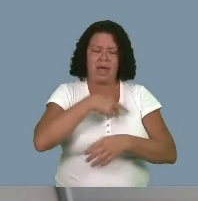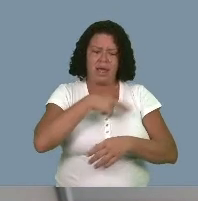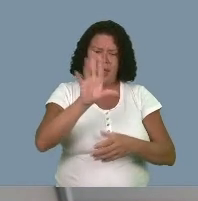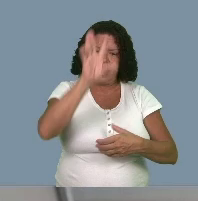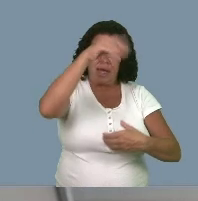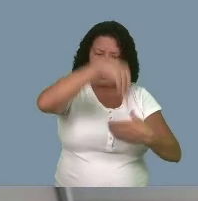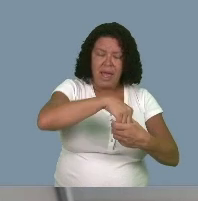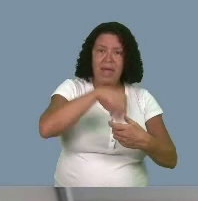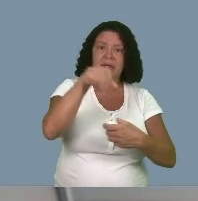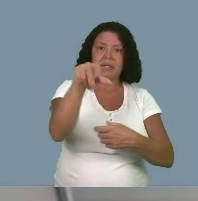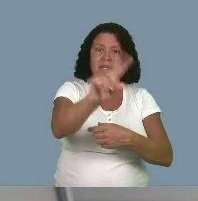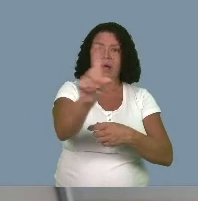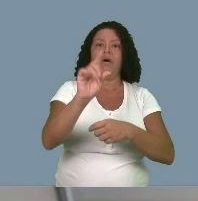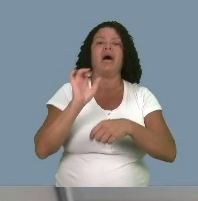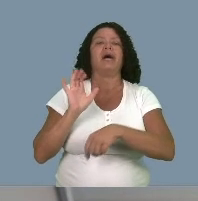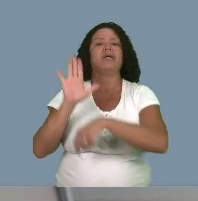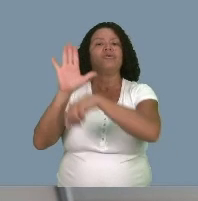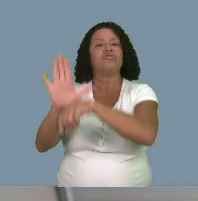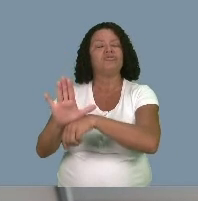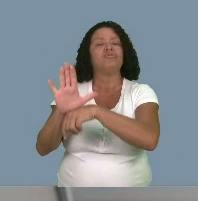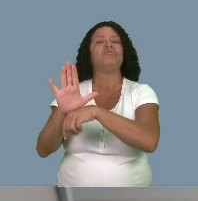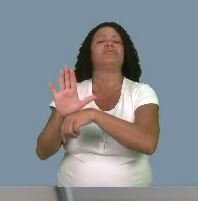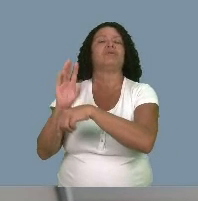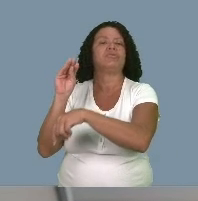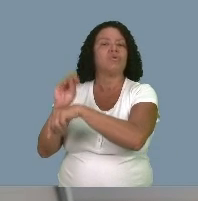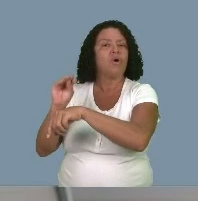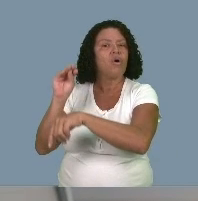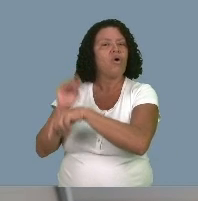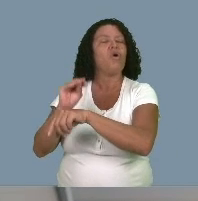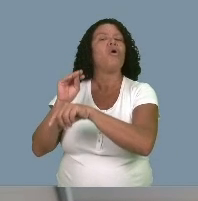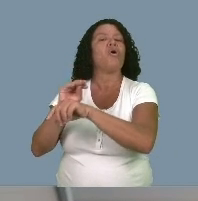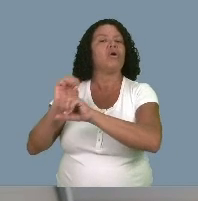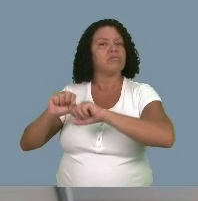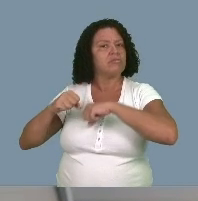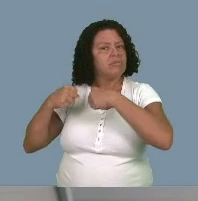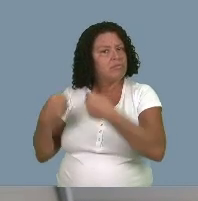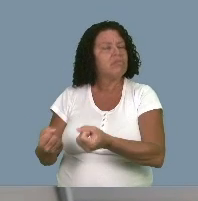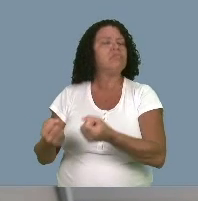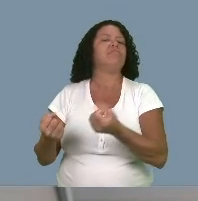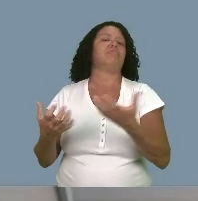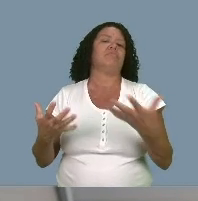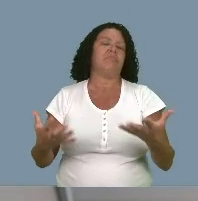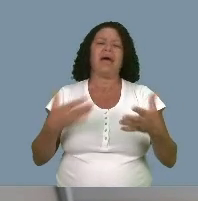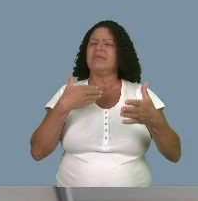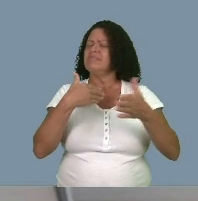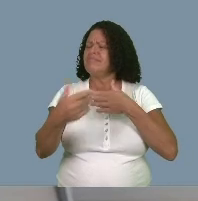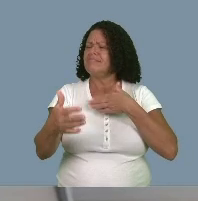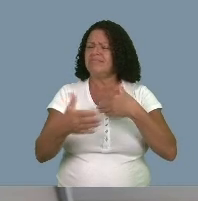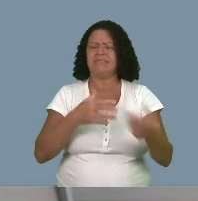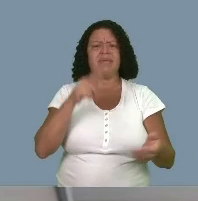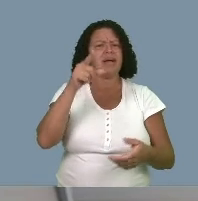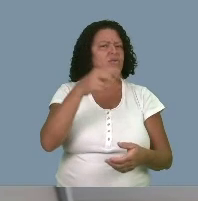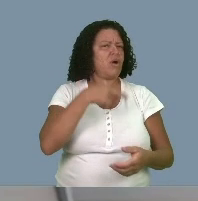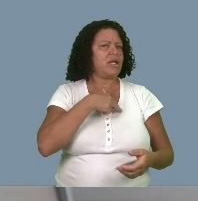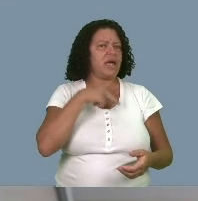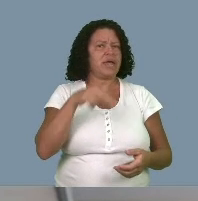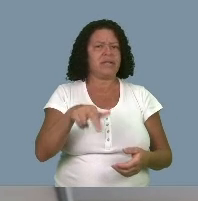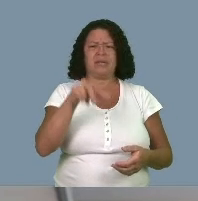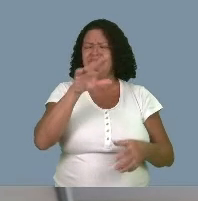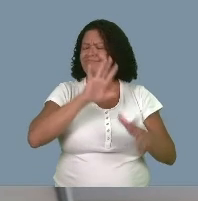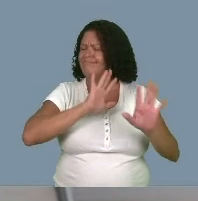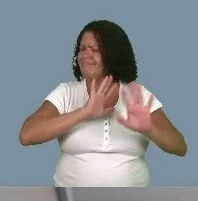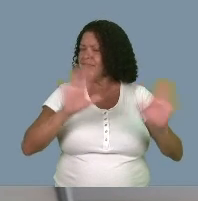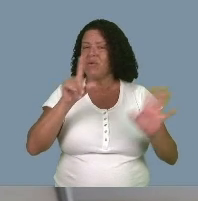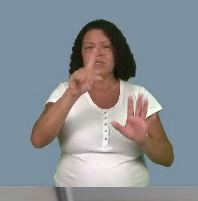não os ajudam nos cuidados pessoais e de defesa, né? Independente da sua religião, independente daquilo que você acredita,